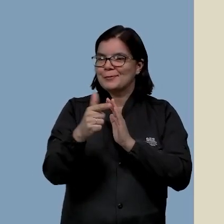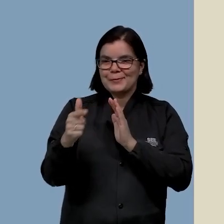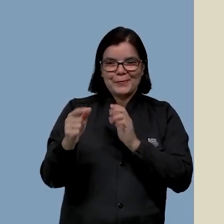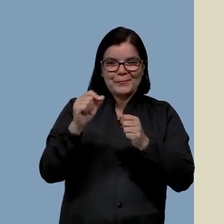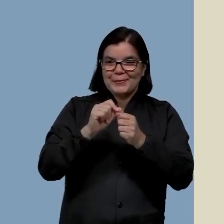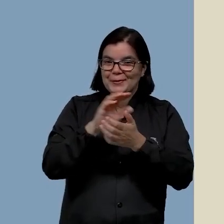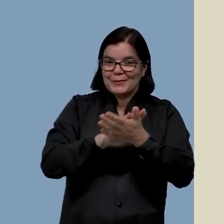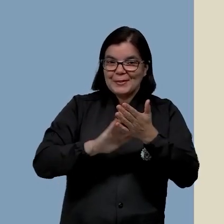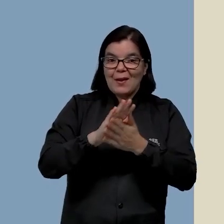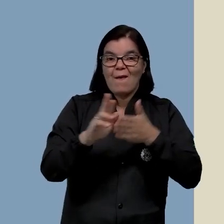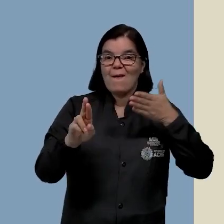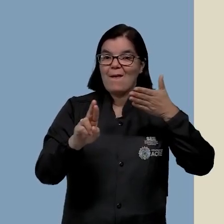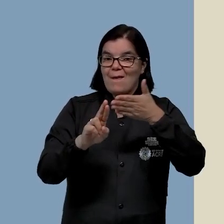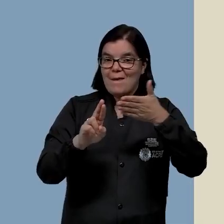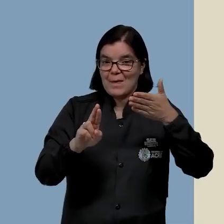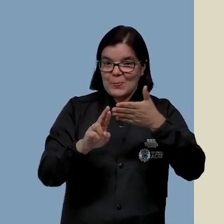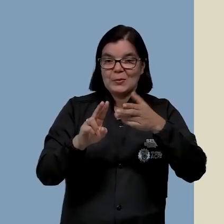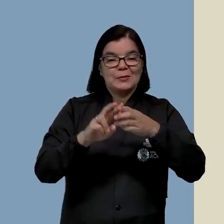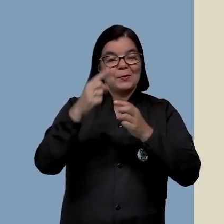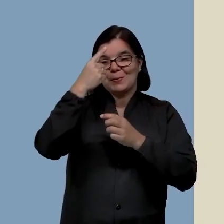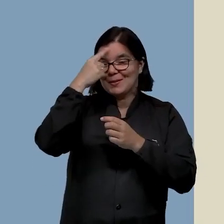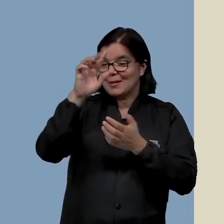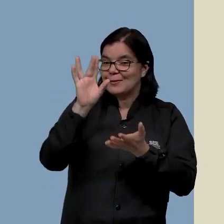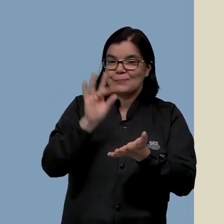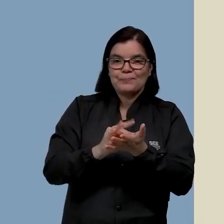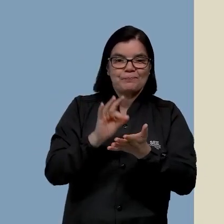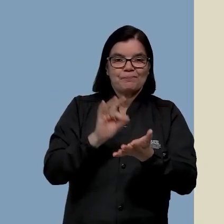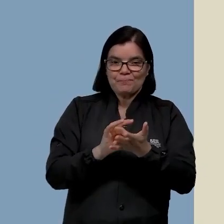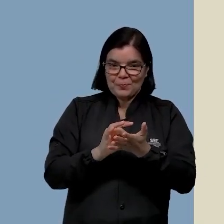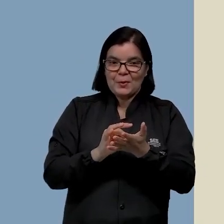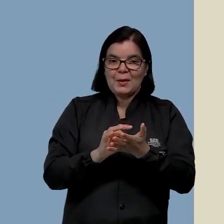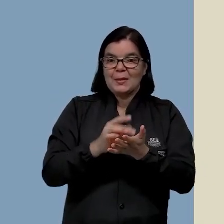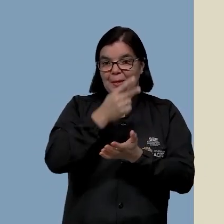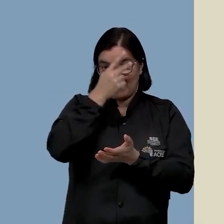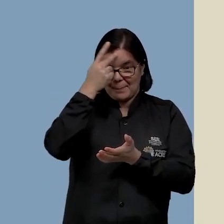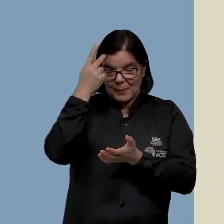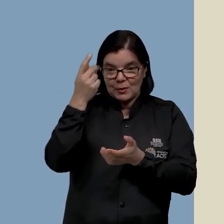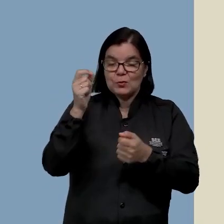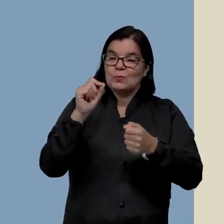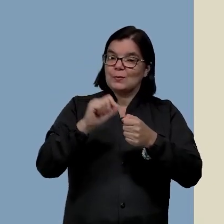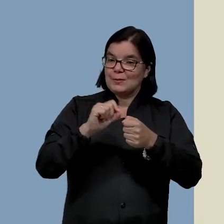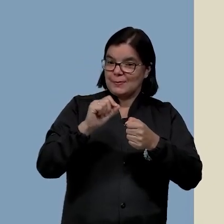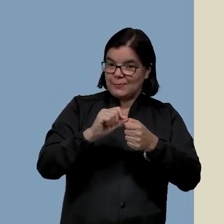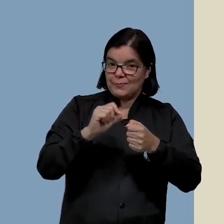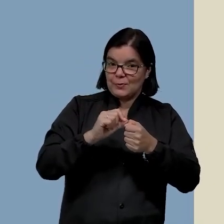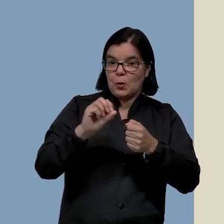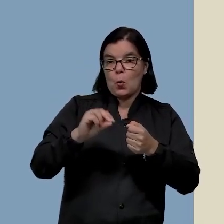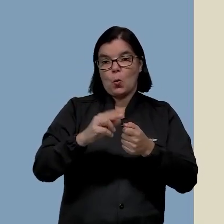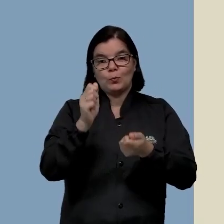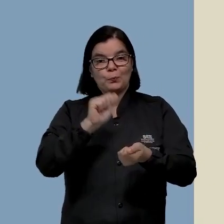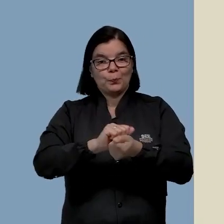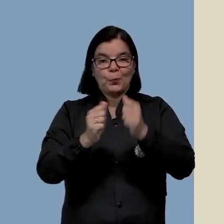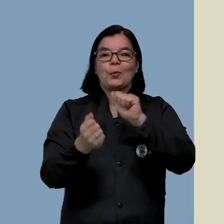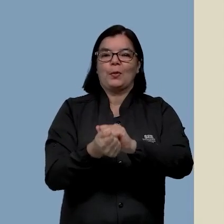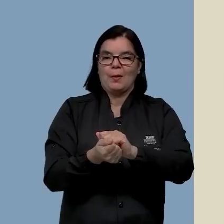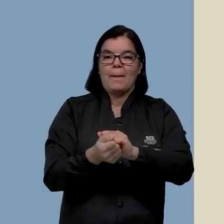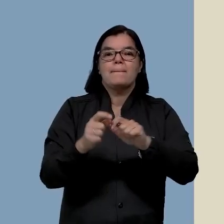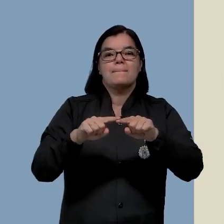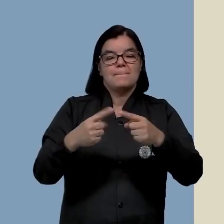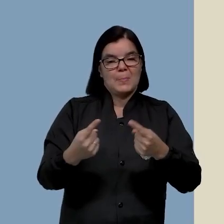autoral refere-se a obras que não são criações originais do executante ou